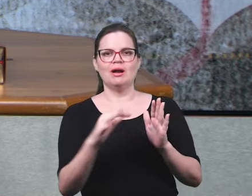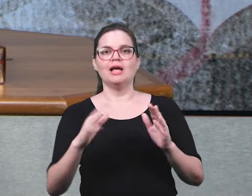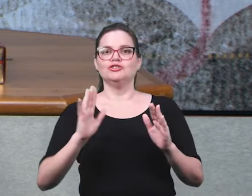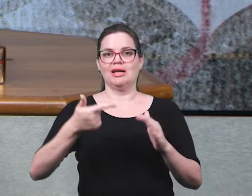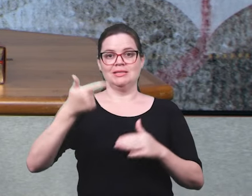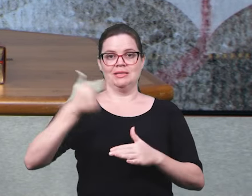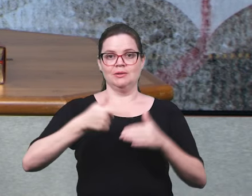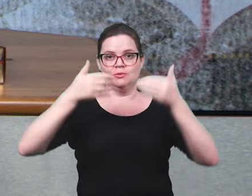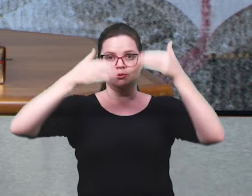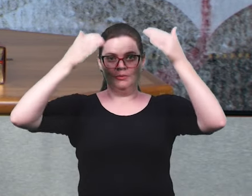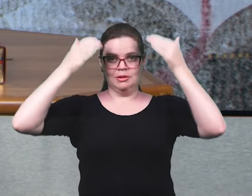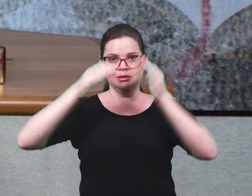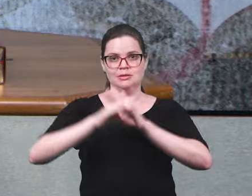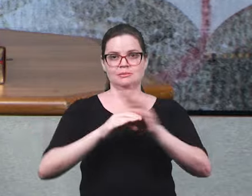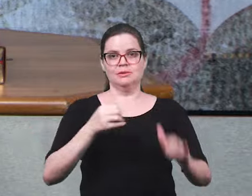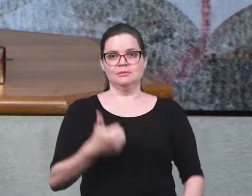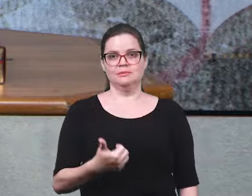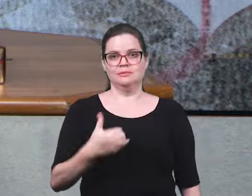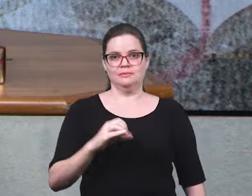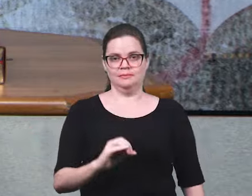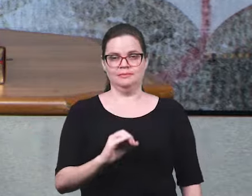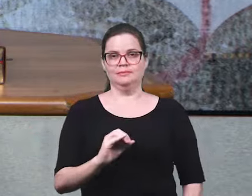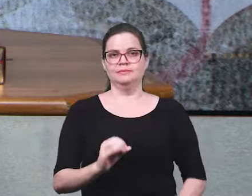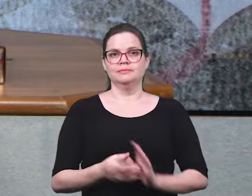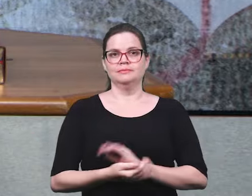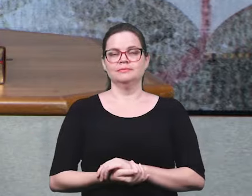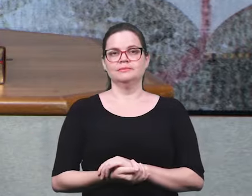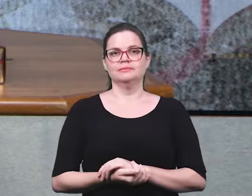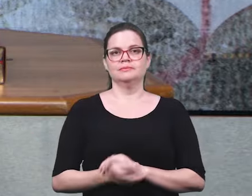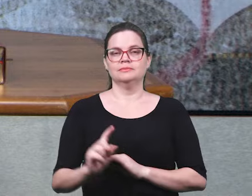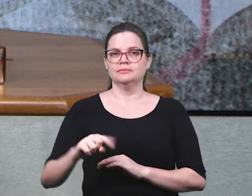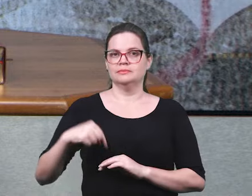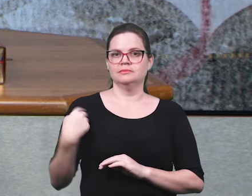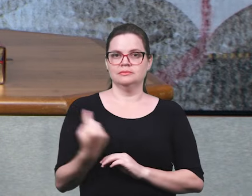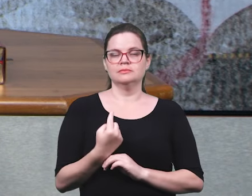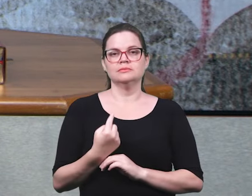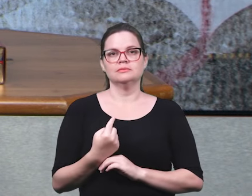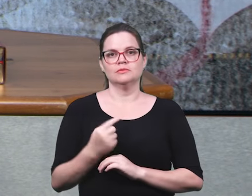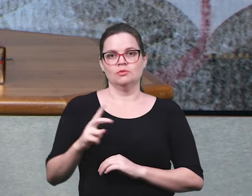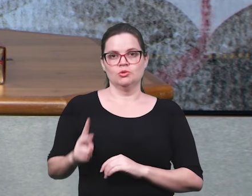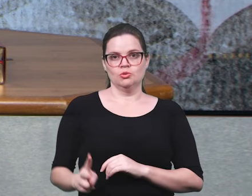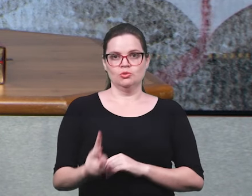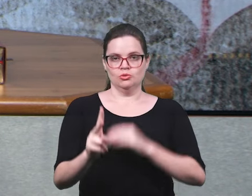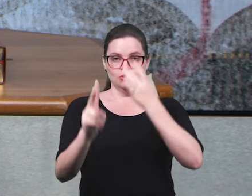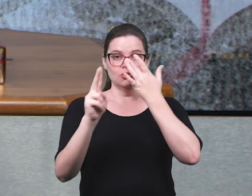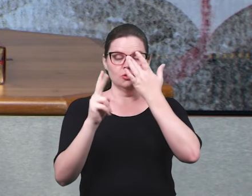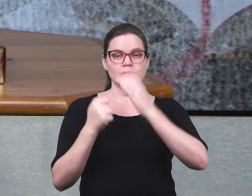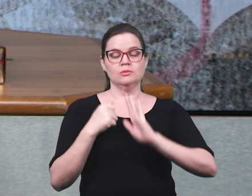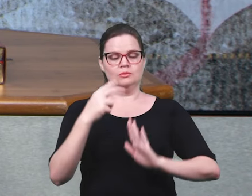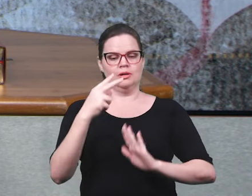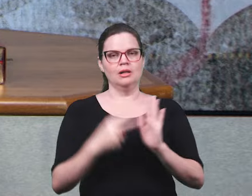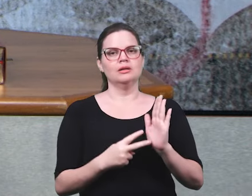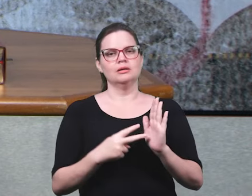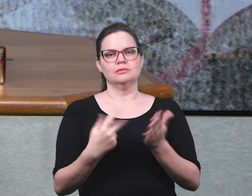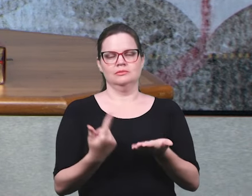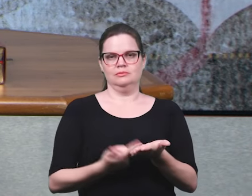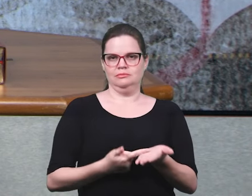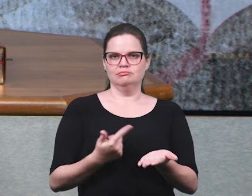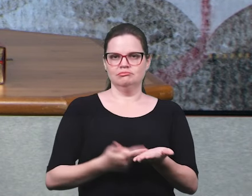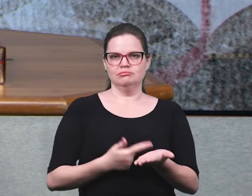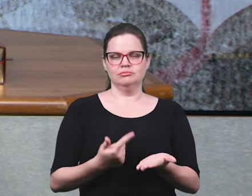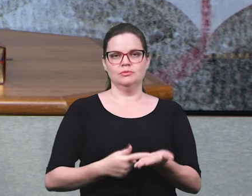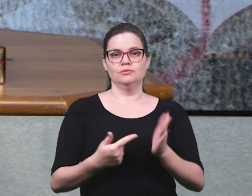10. 2 Reis, capítulo 10. Nós vamos dar prosseguimento à leitura desse livro